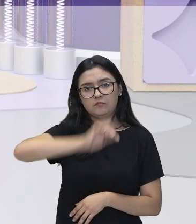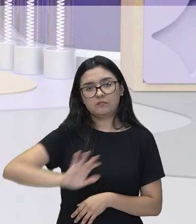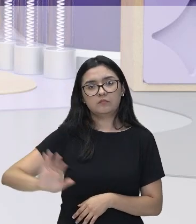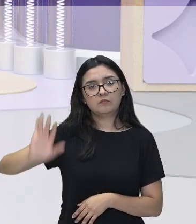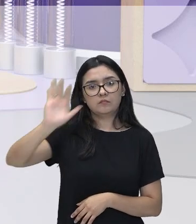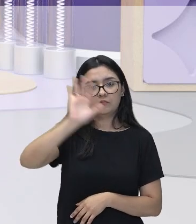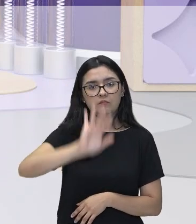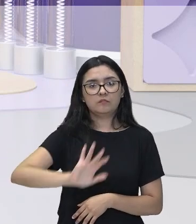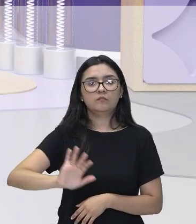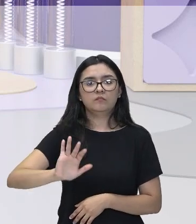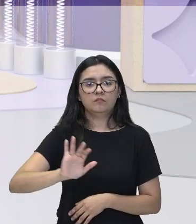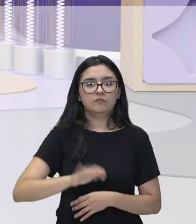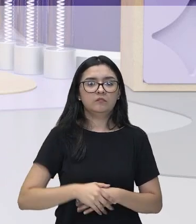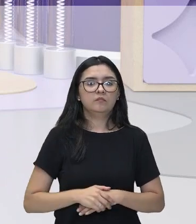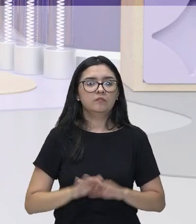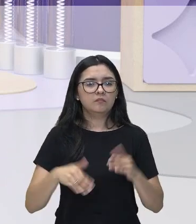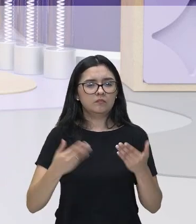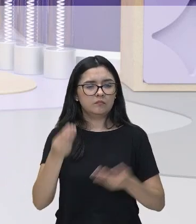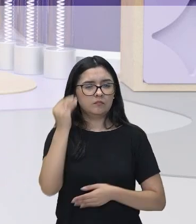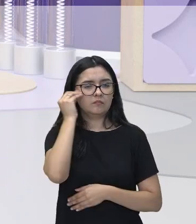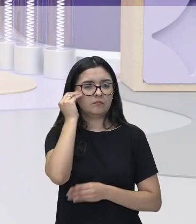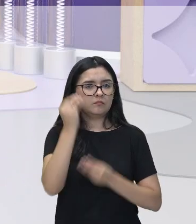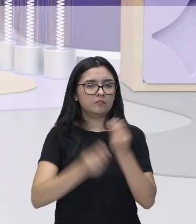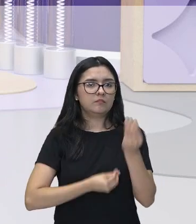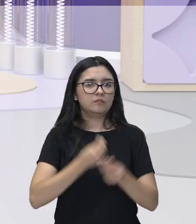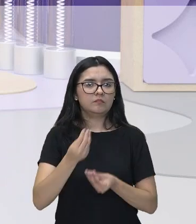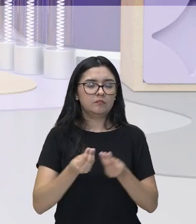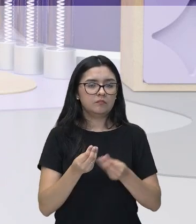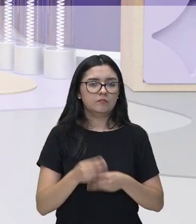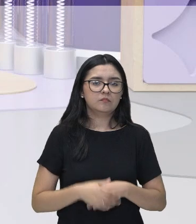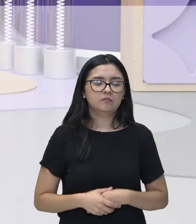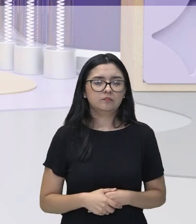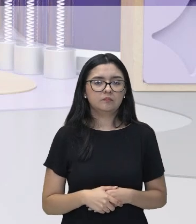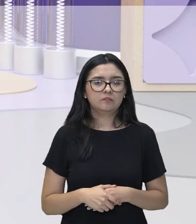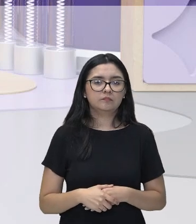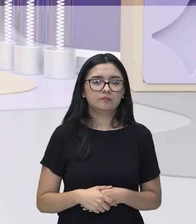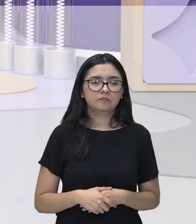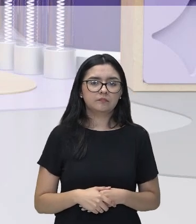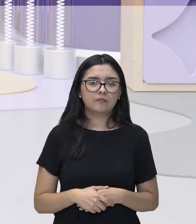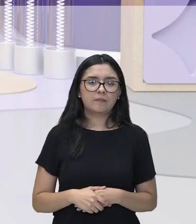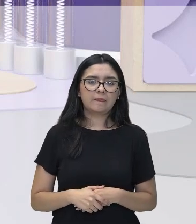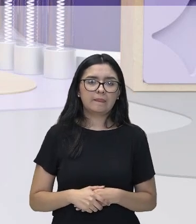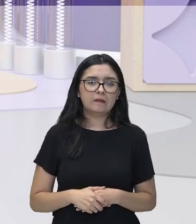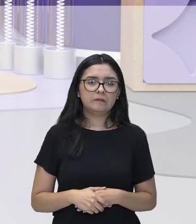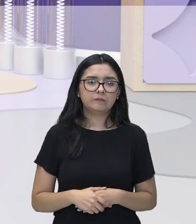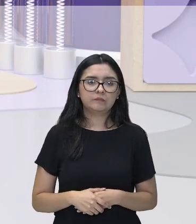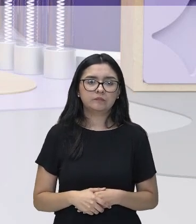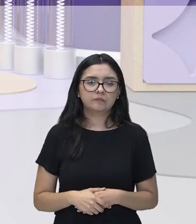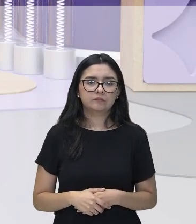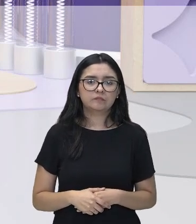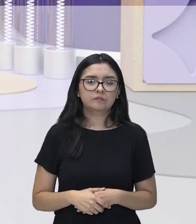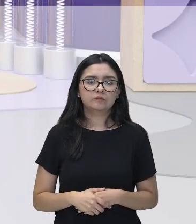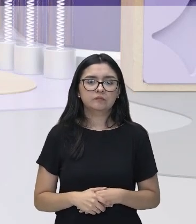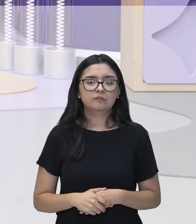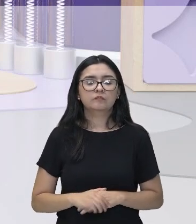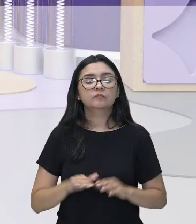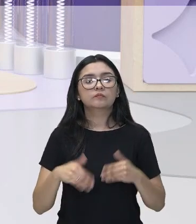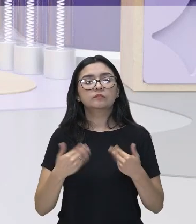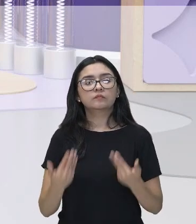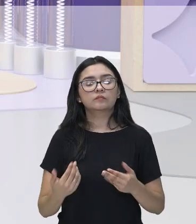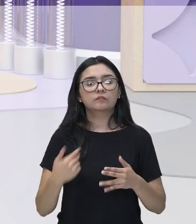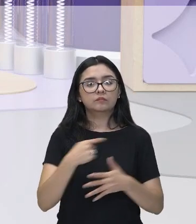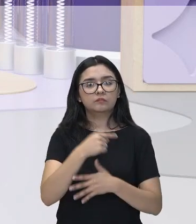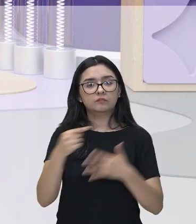religiões afro-brasileiras, vamos ver como é que eles trabalham a questão da vida. Essas